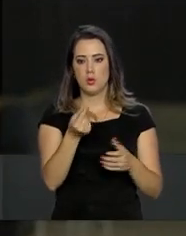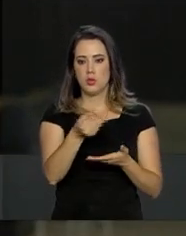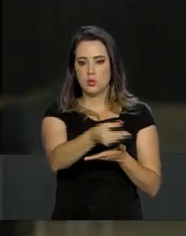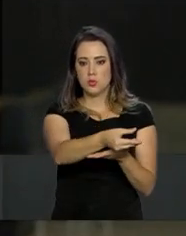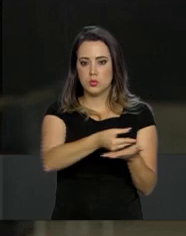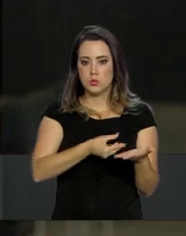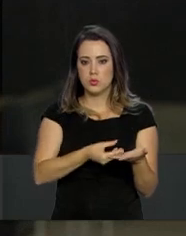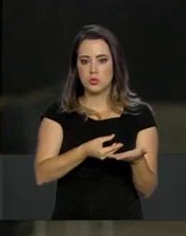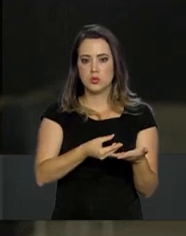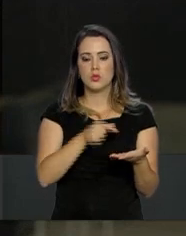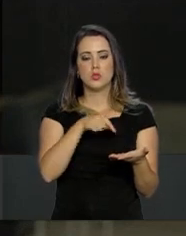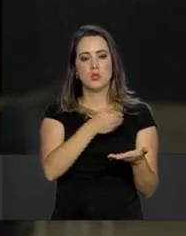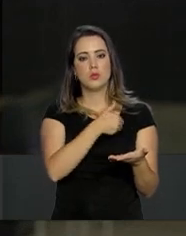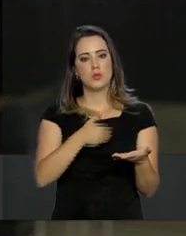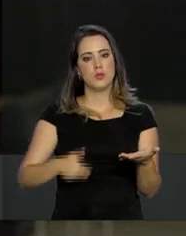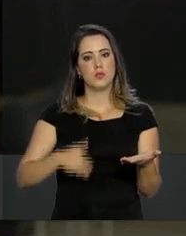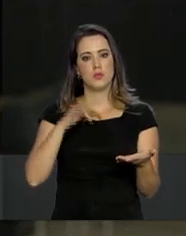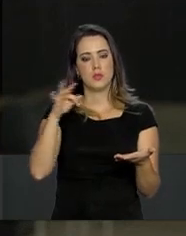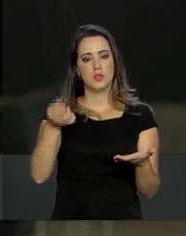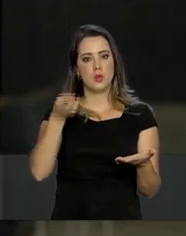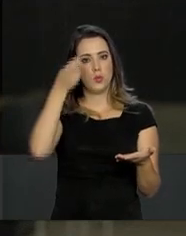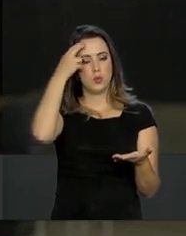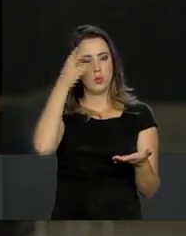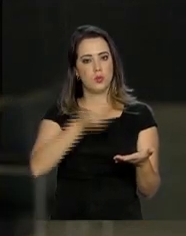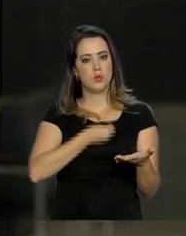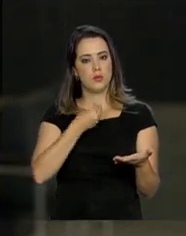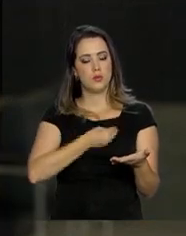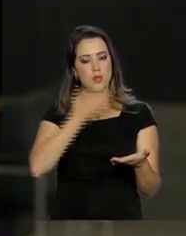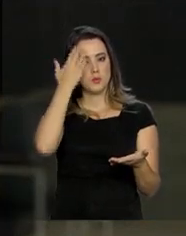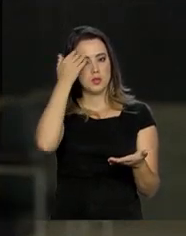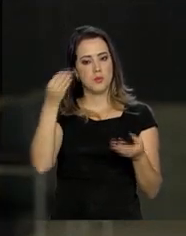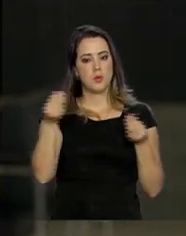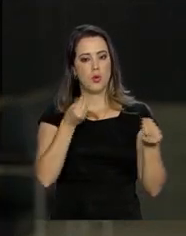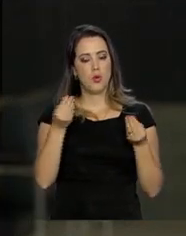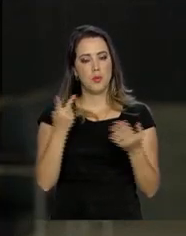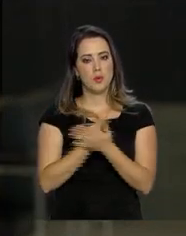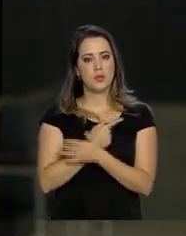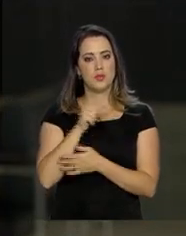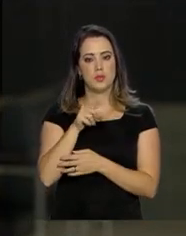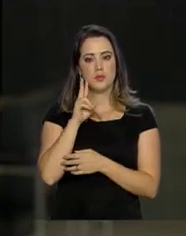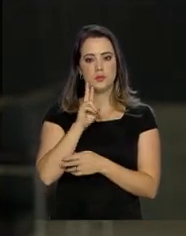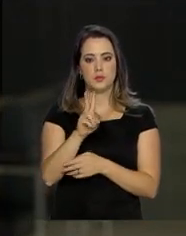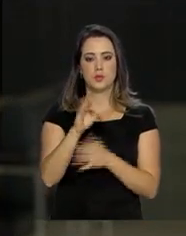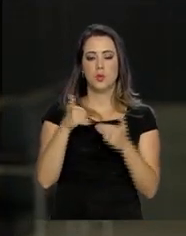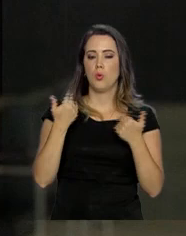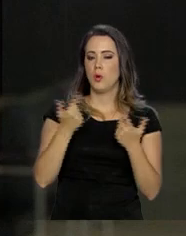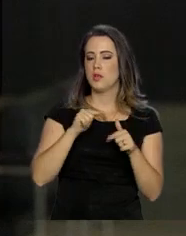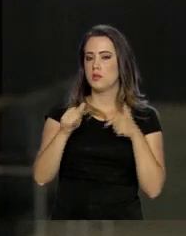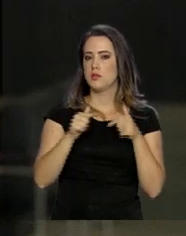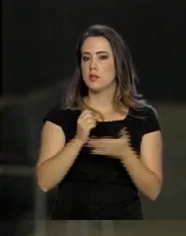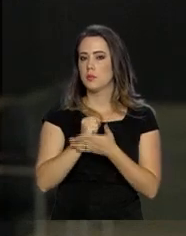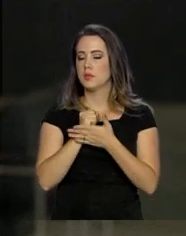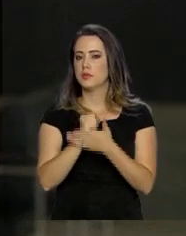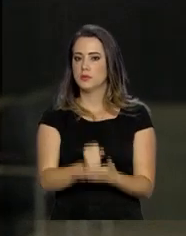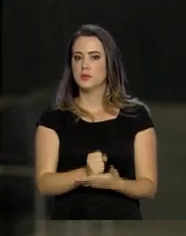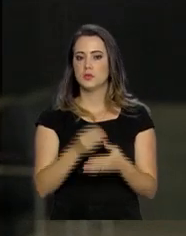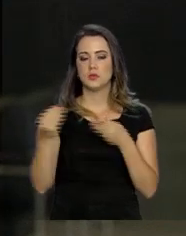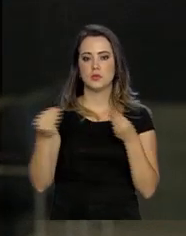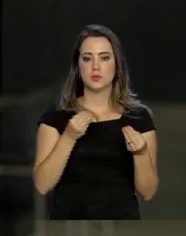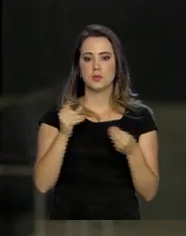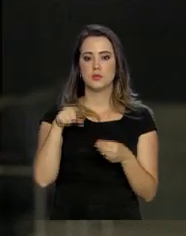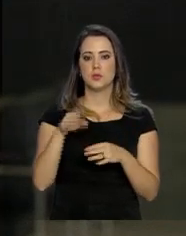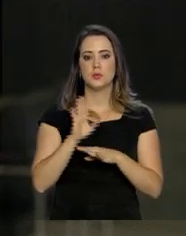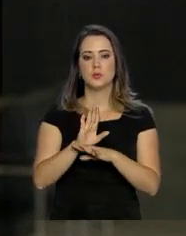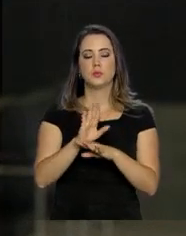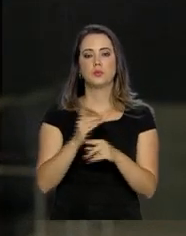programa cultura viva do governo federal e para saber como esses pontos funcionam que atividades oferecem e como